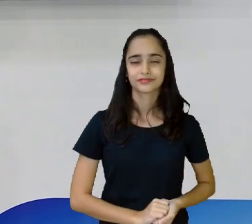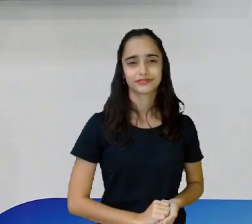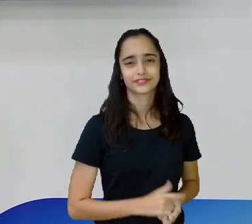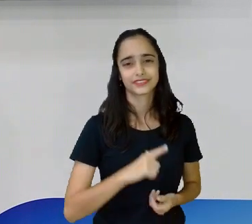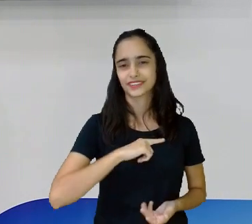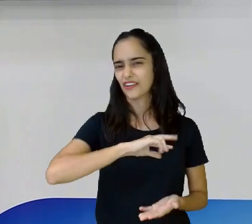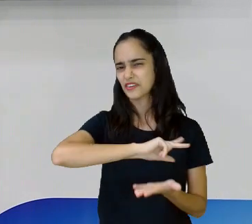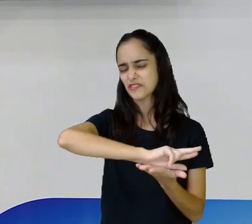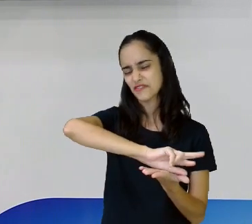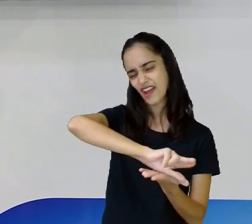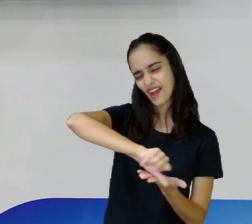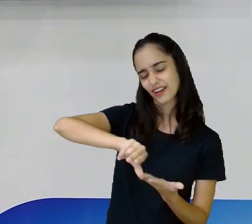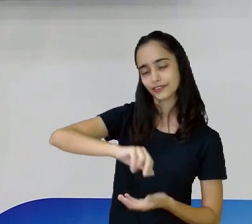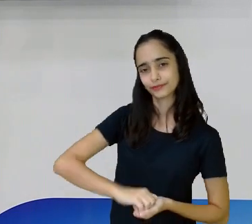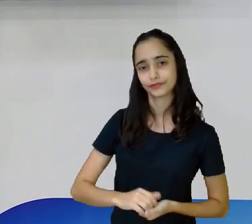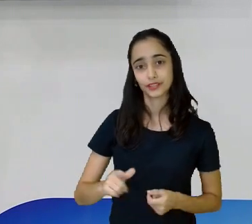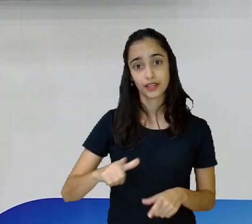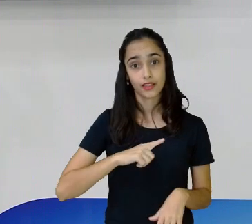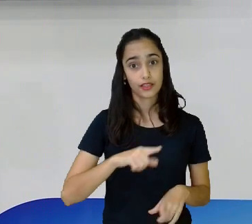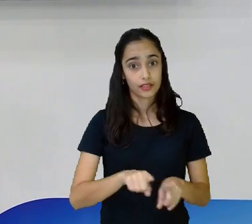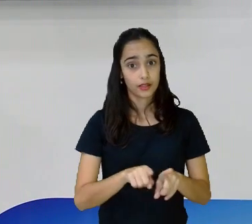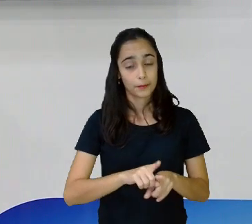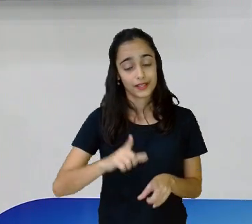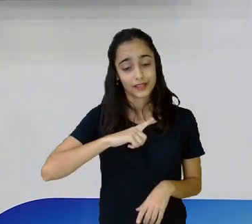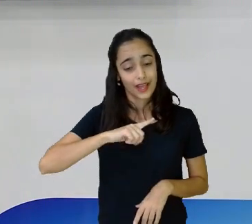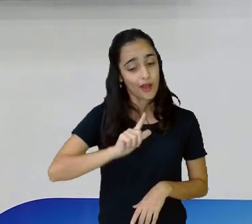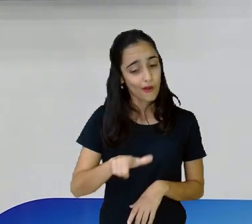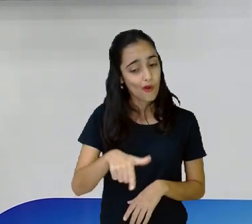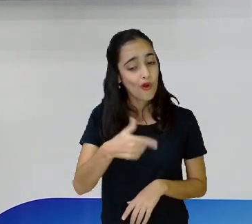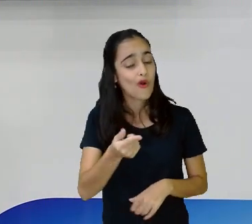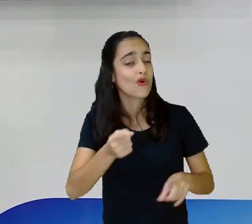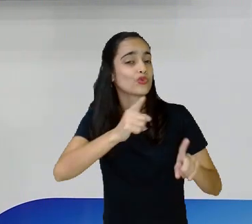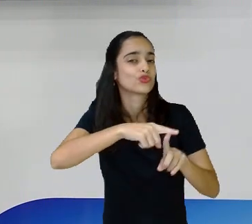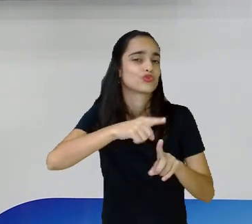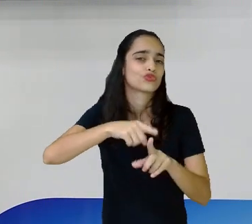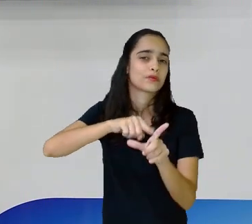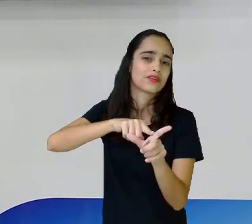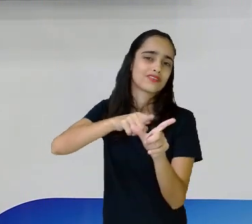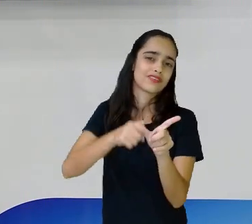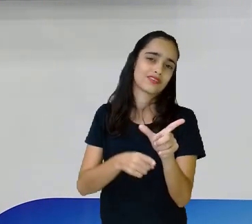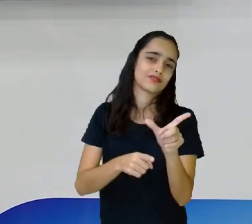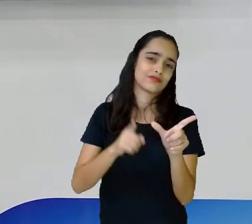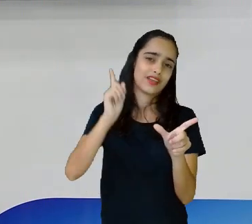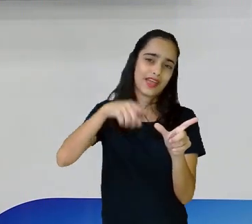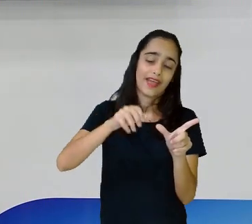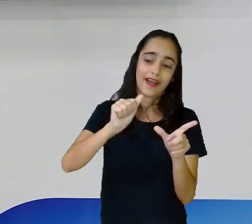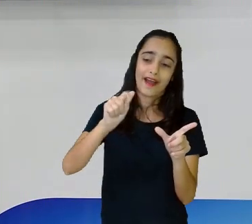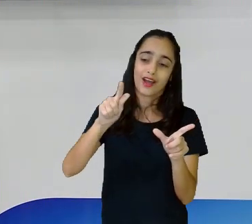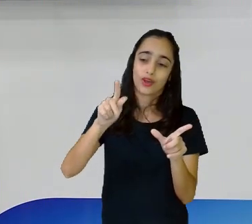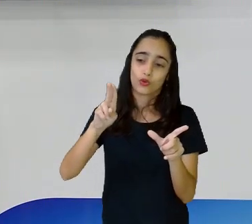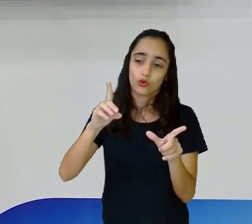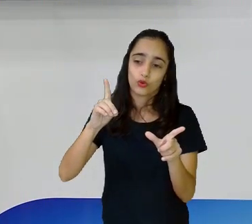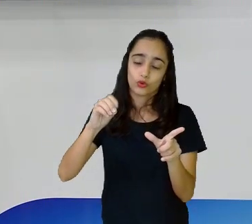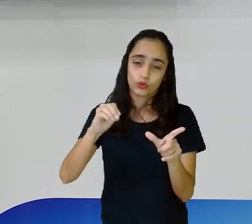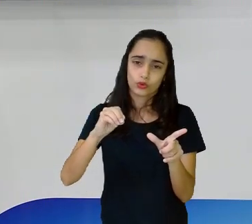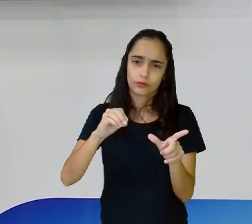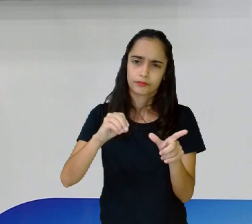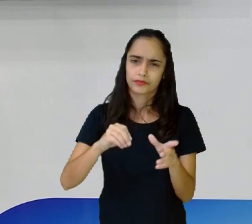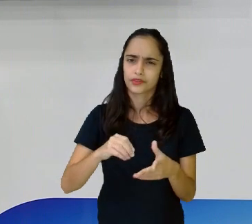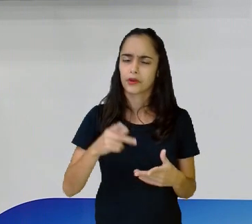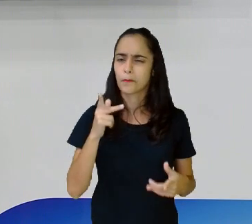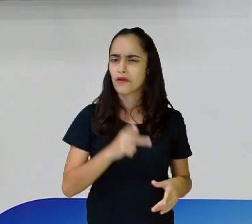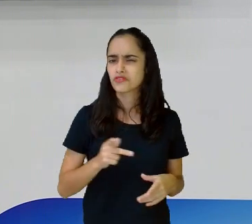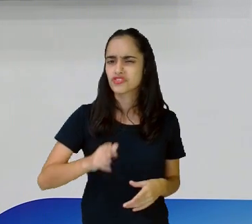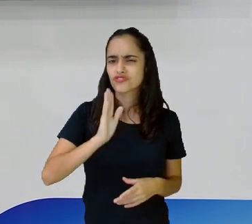vários. Eu tenho meu ângulo agudo, importante também, tá? Professora, a senhora falou de 3 tipos aí,